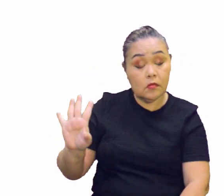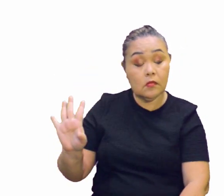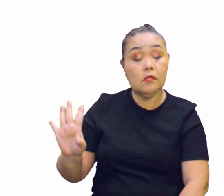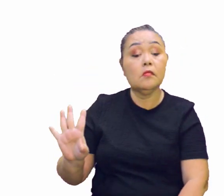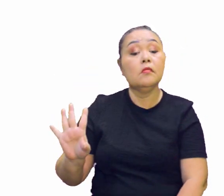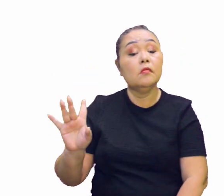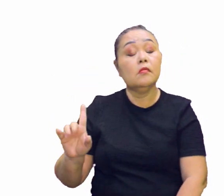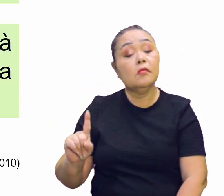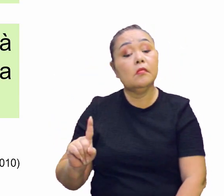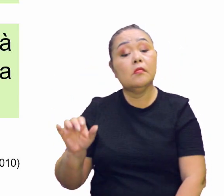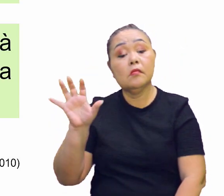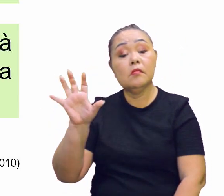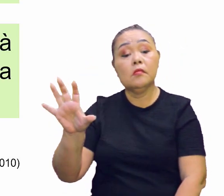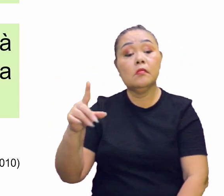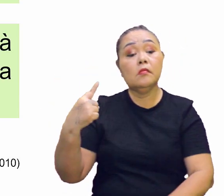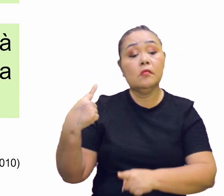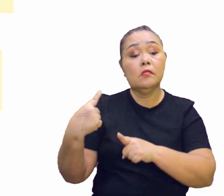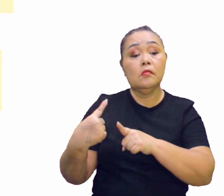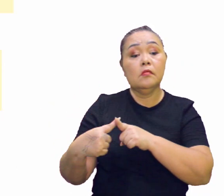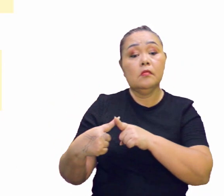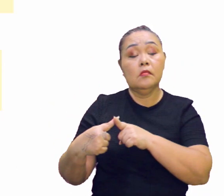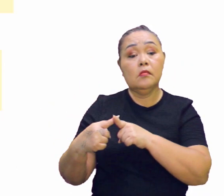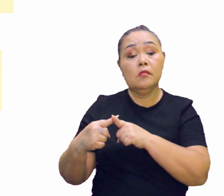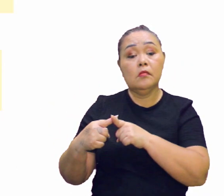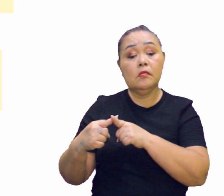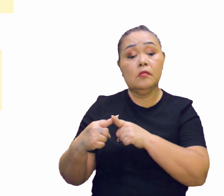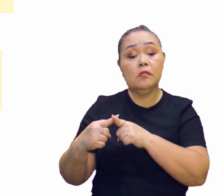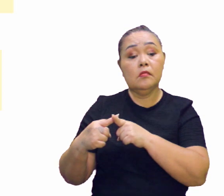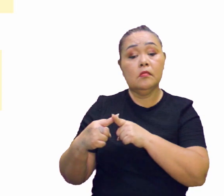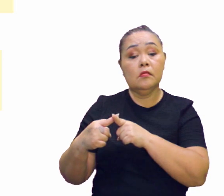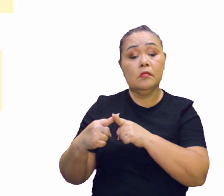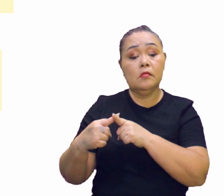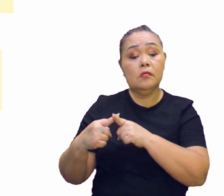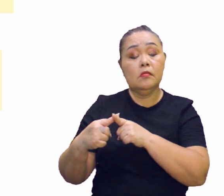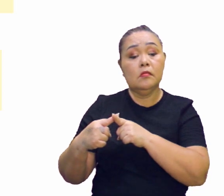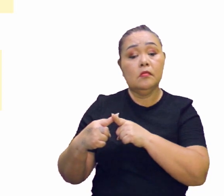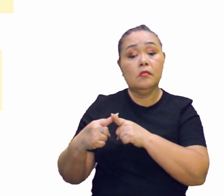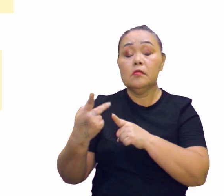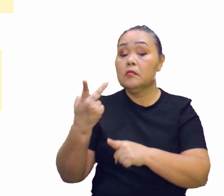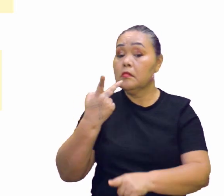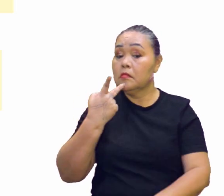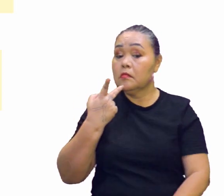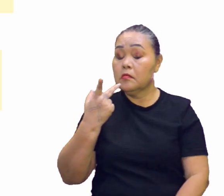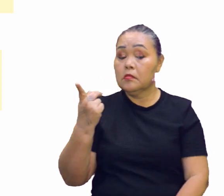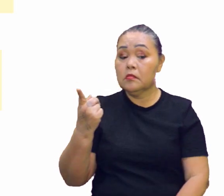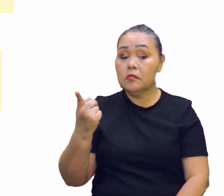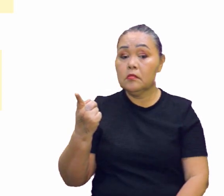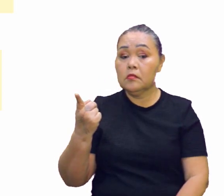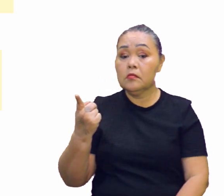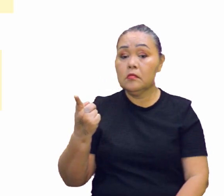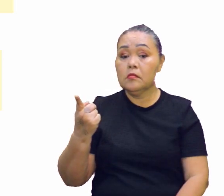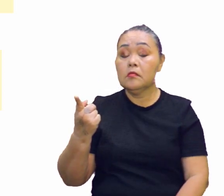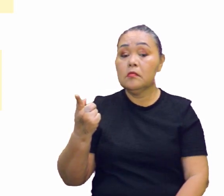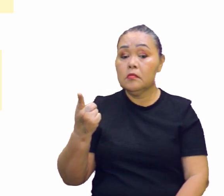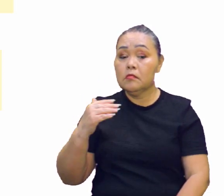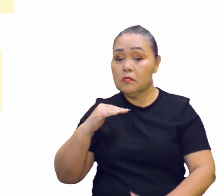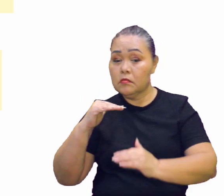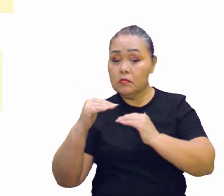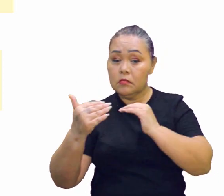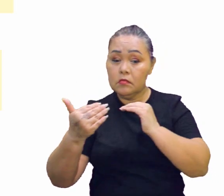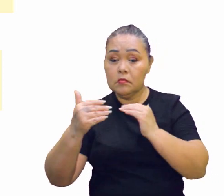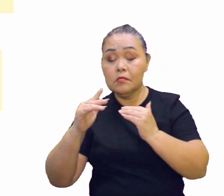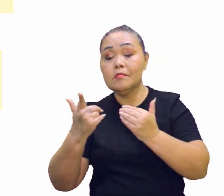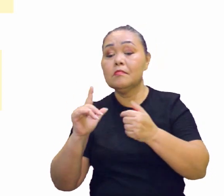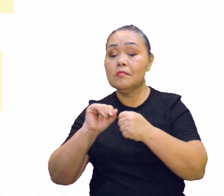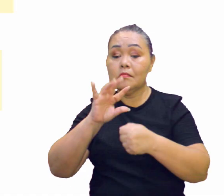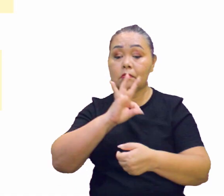região concentrada? Porque é baseado nisso aqui, ó, que ele falou que é o estágio do meio